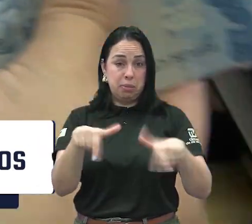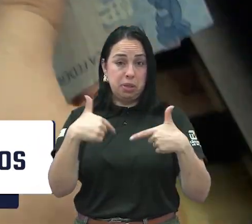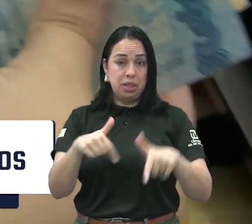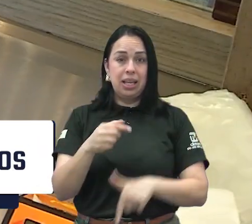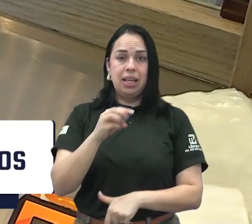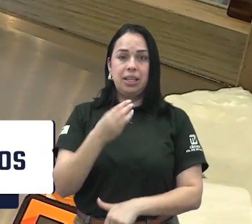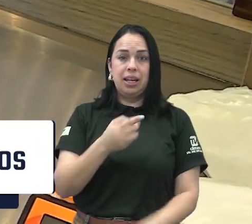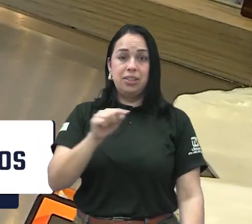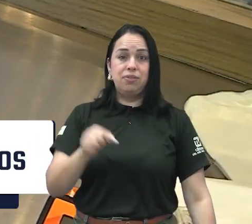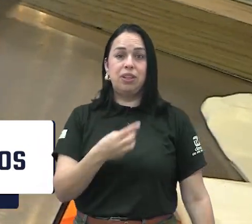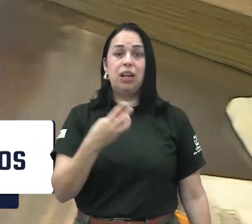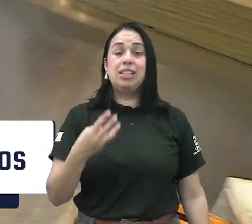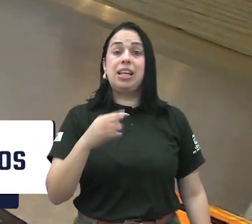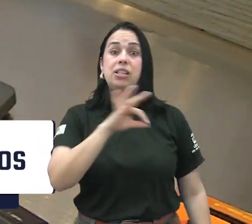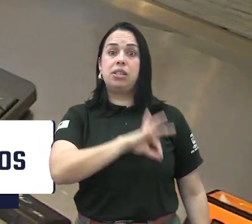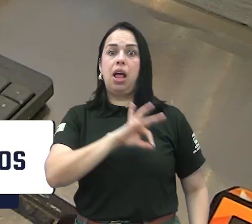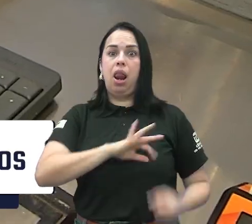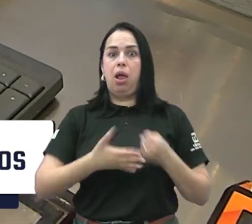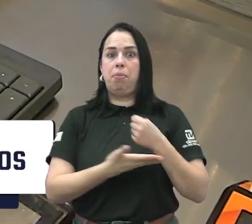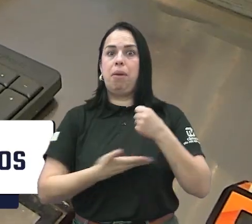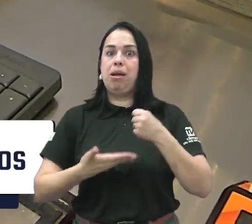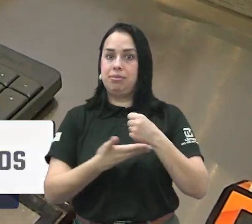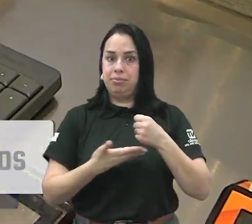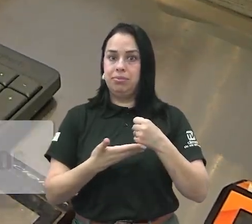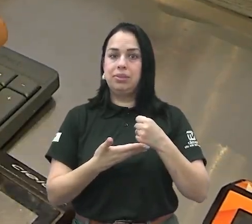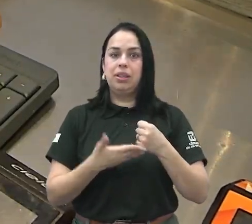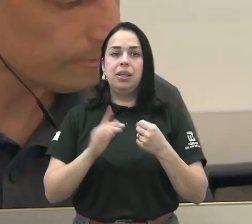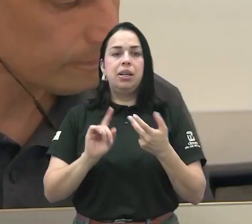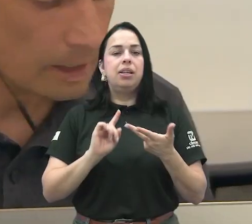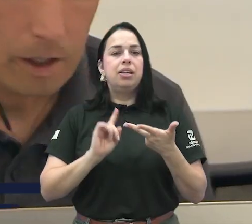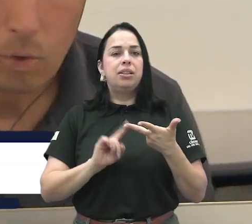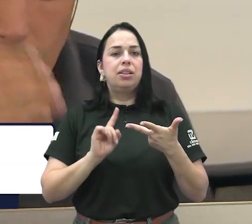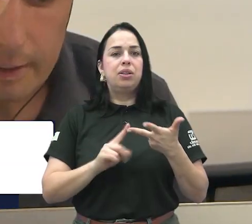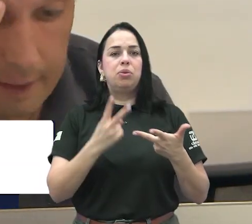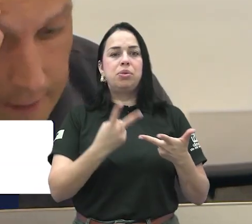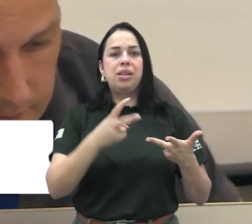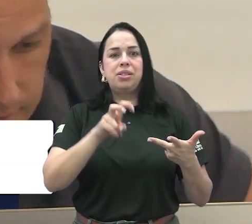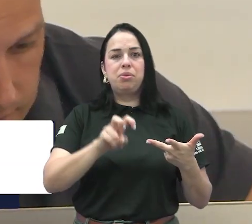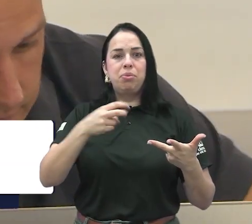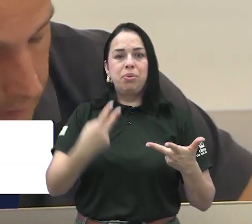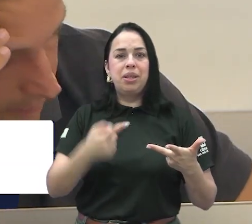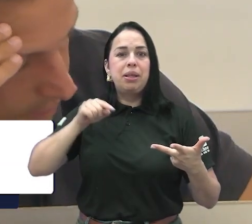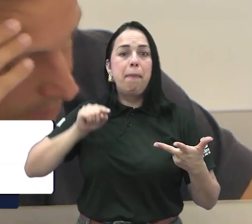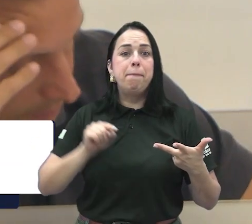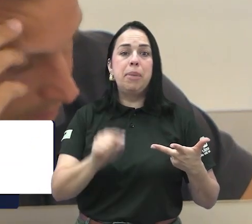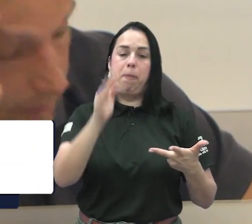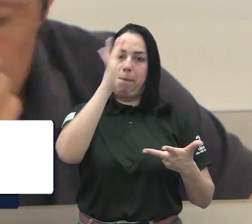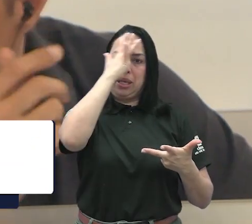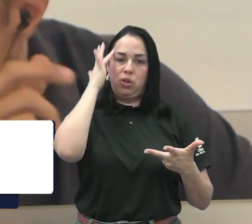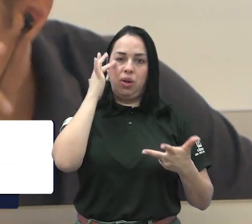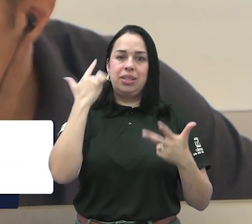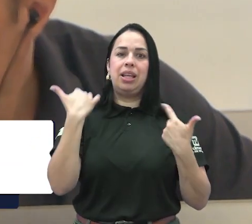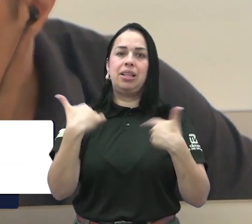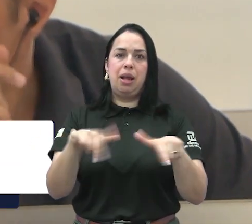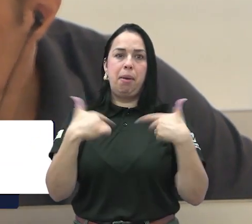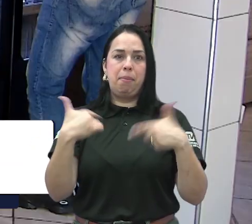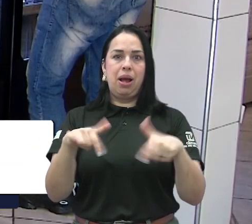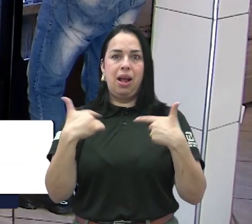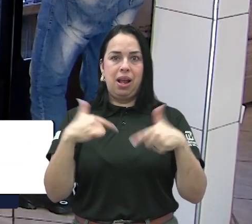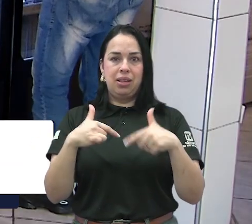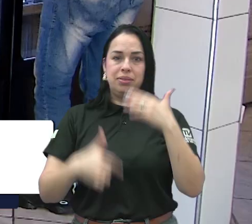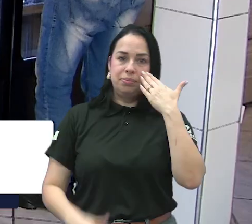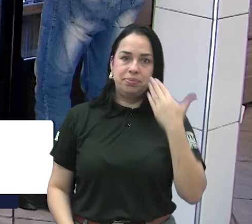em São José era de 3,3 salários mínimos e mais de 252 mil